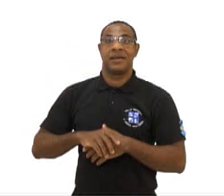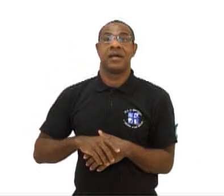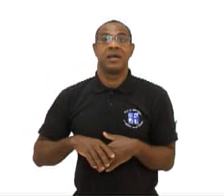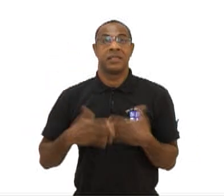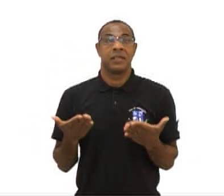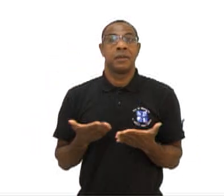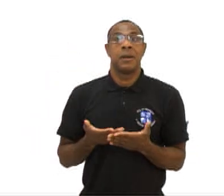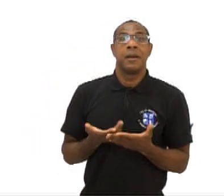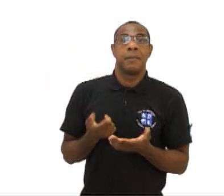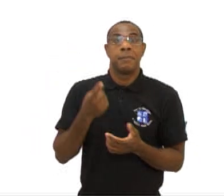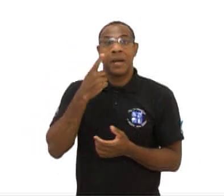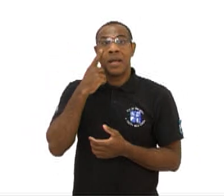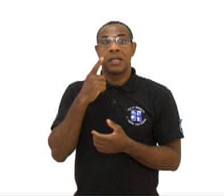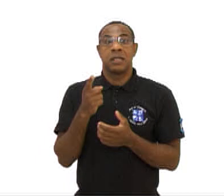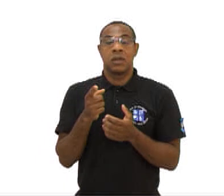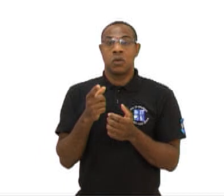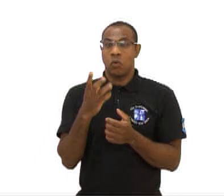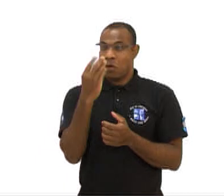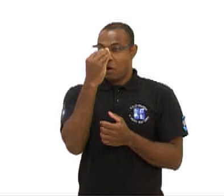cartolina. As figuras dos carrinhos